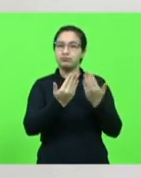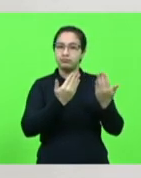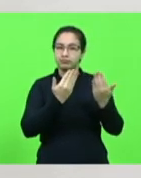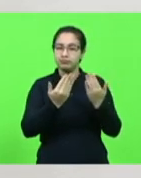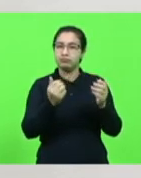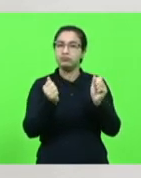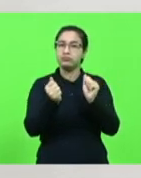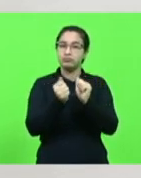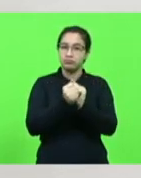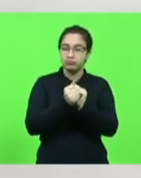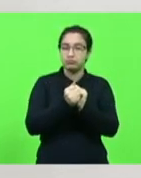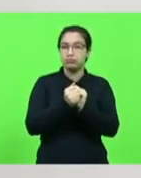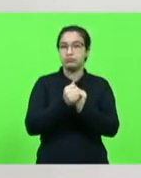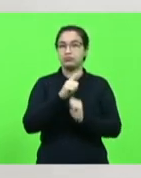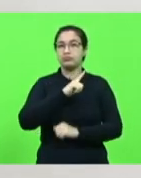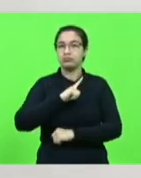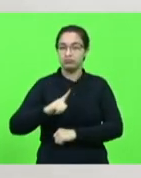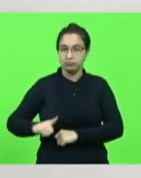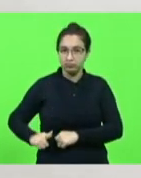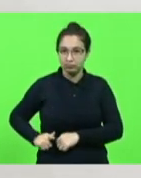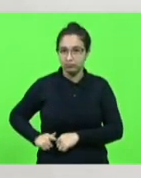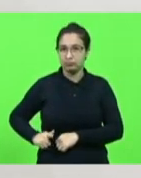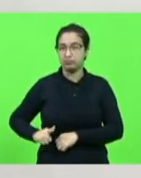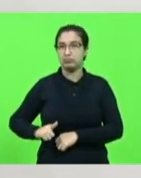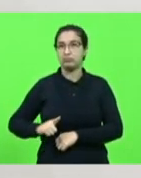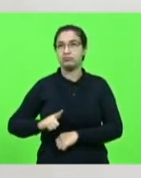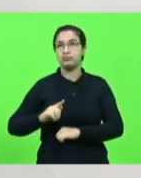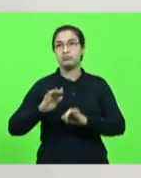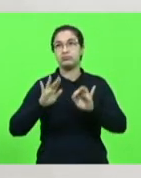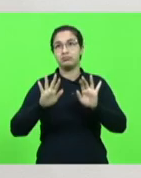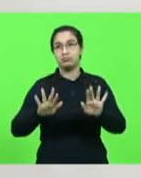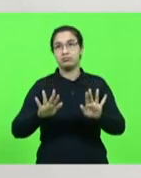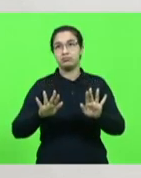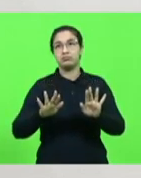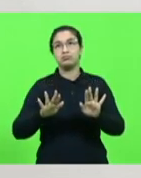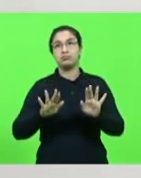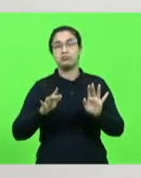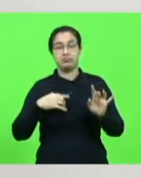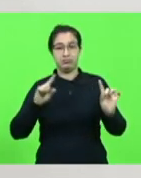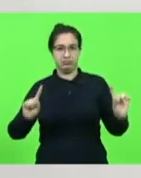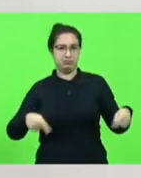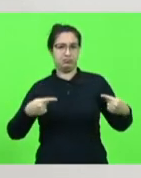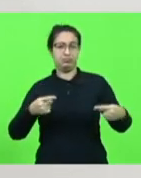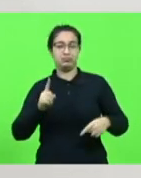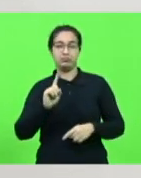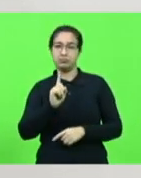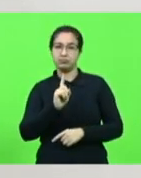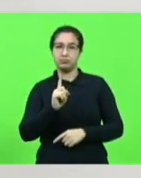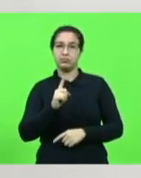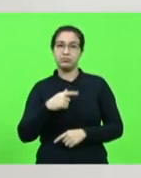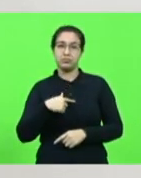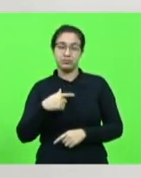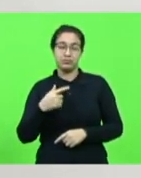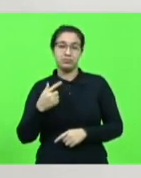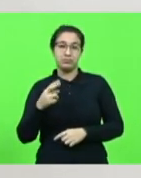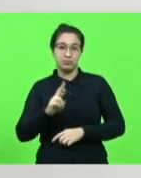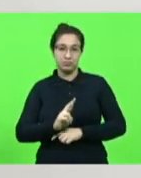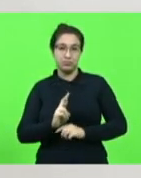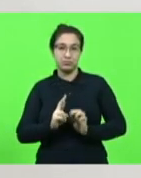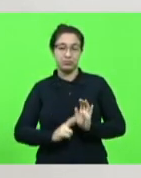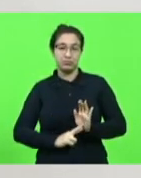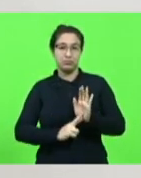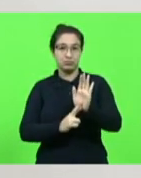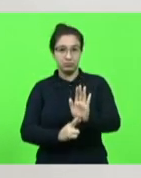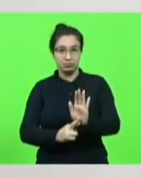governo. Infelizmente, né, como parlamentar, Felipe, tu é base, tu é oposição? Não, eu me considero uma voz do povo. Ainda mais da região onde